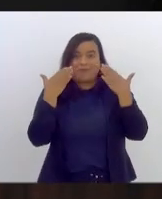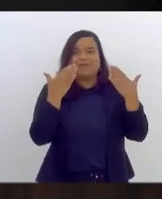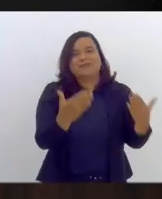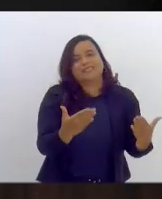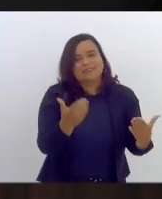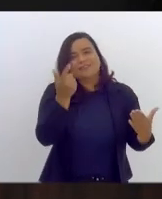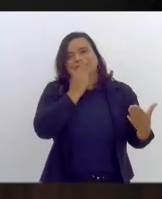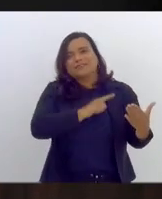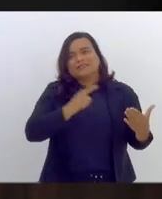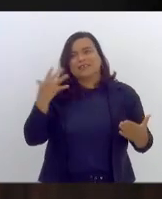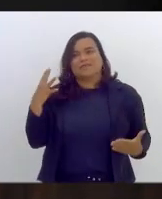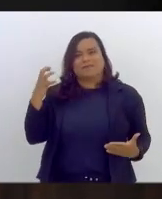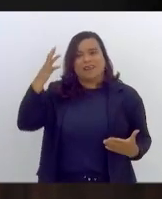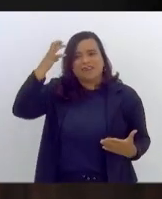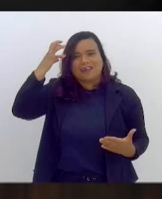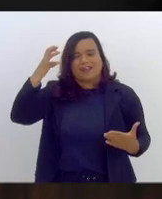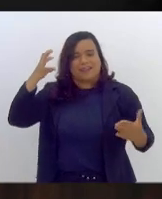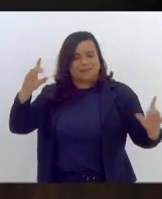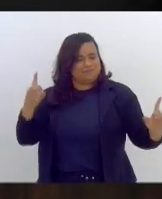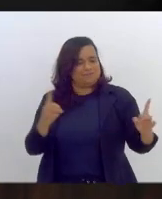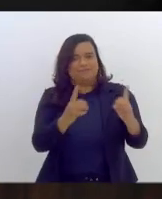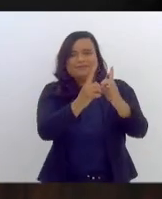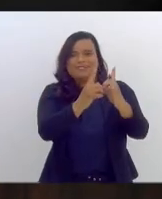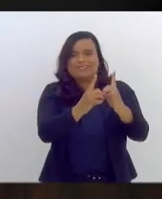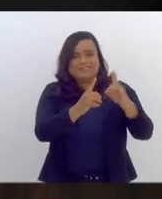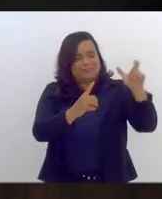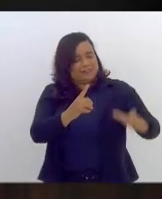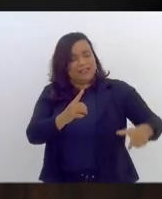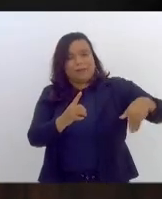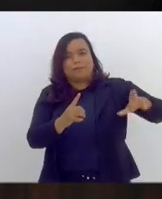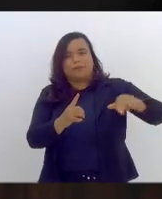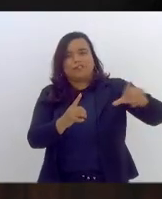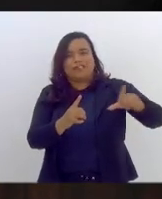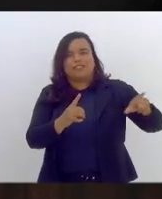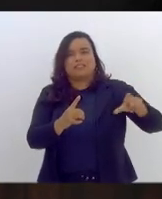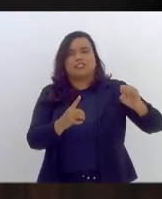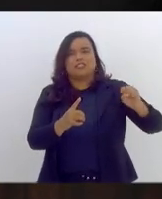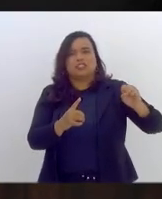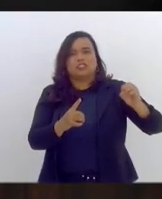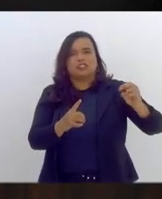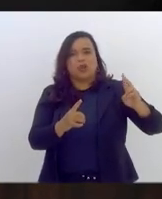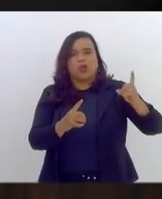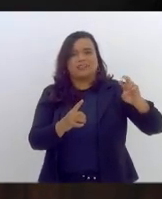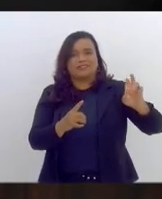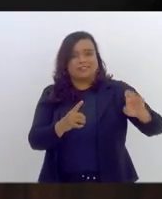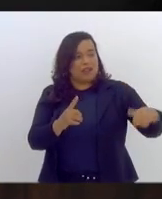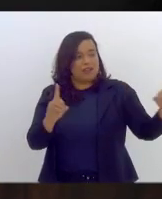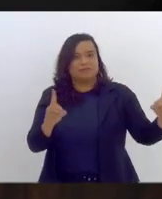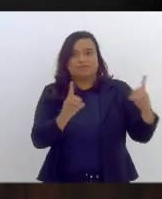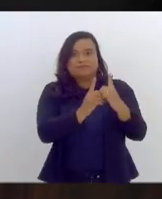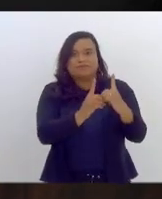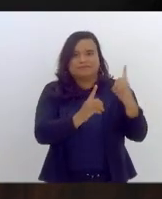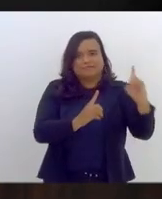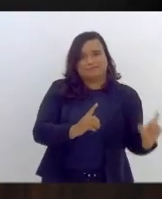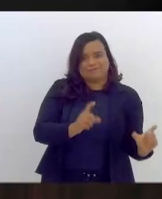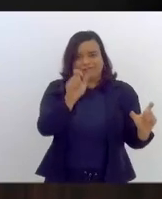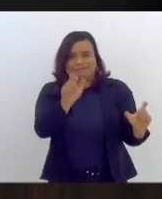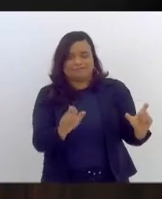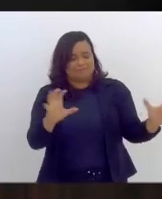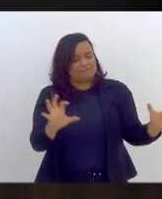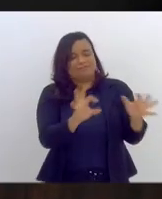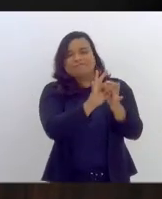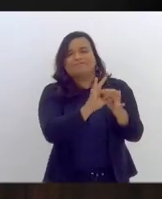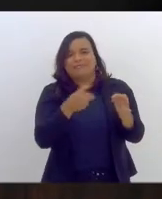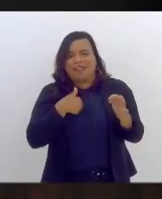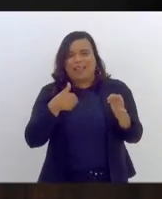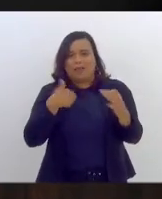a Marielle Franco ao Muniz Sodré num debate que a gente teve na ECO. Então, isso também, para mim, é muito importante, porque traz